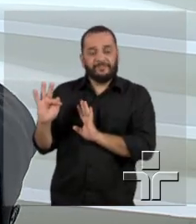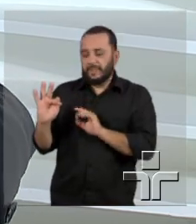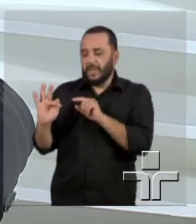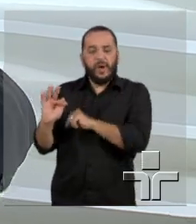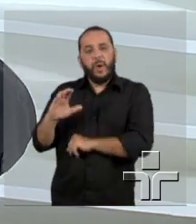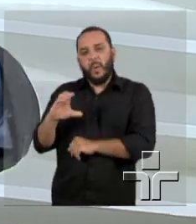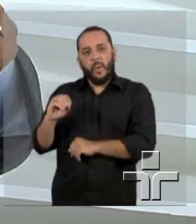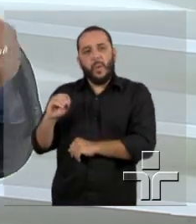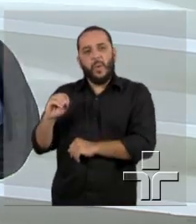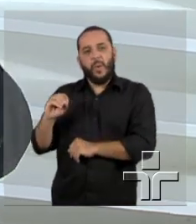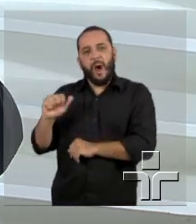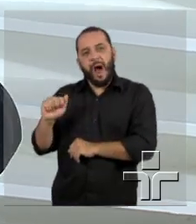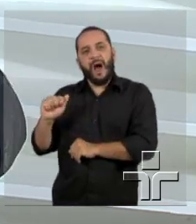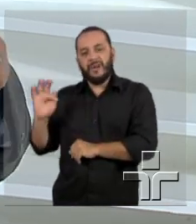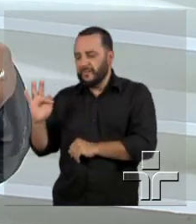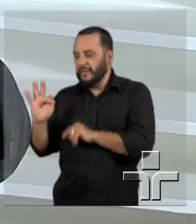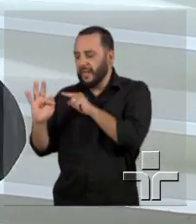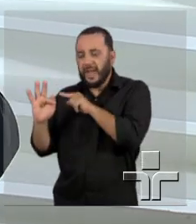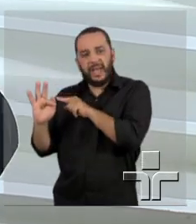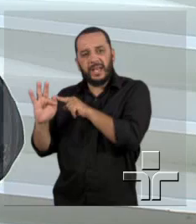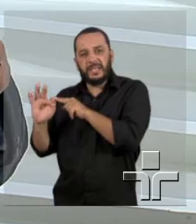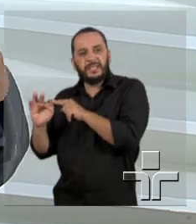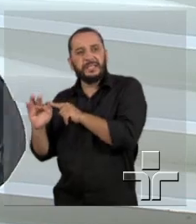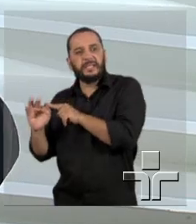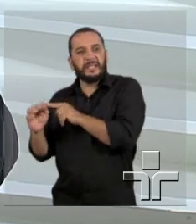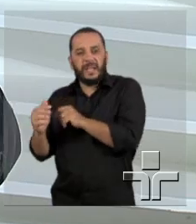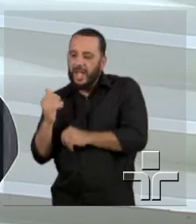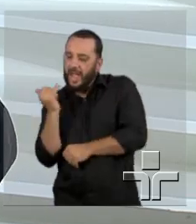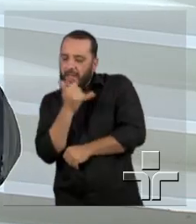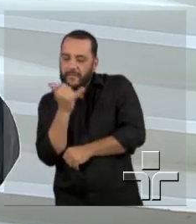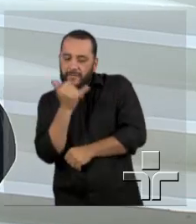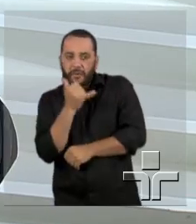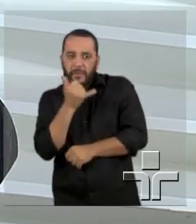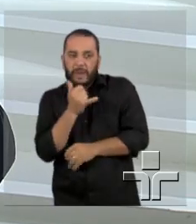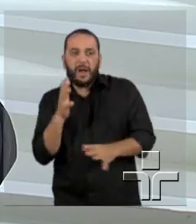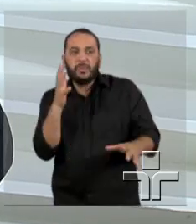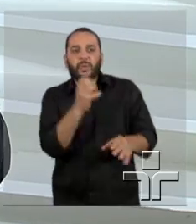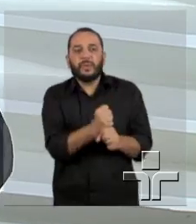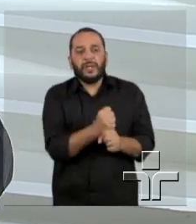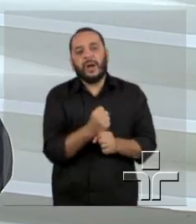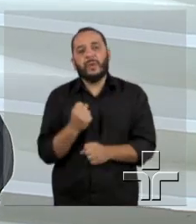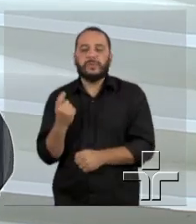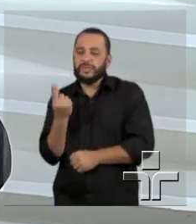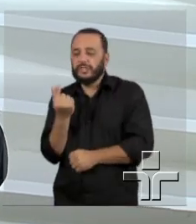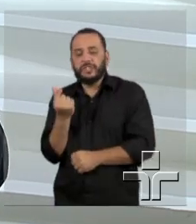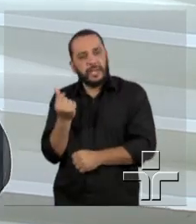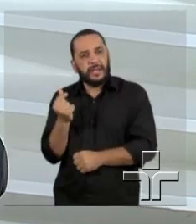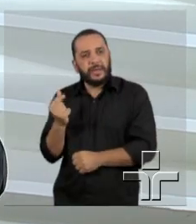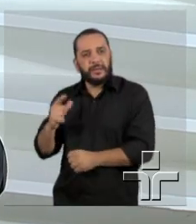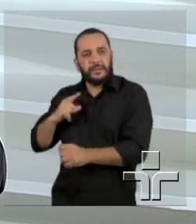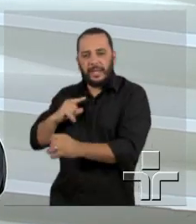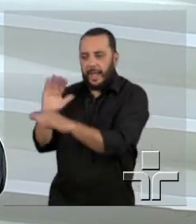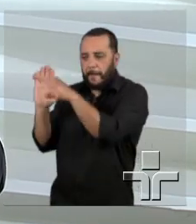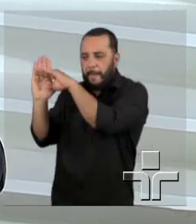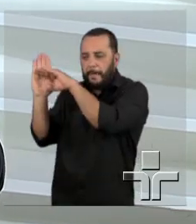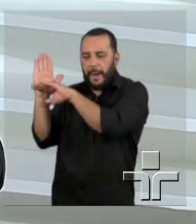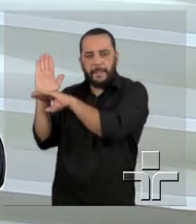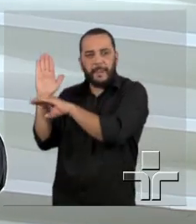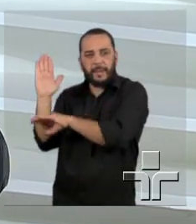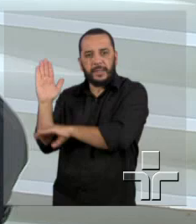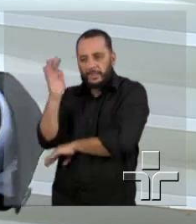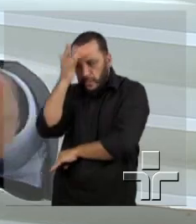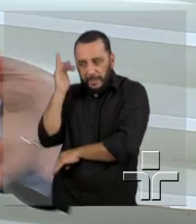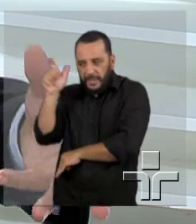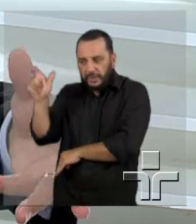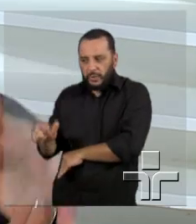informar o montante financeiro da conta de fulano, beltrano, ciclano, o montante global, o montante mensal,